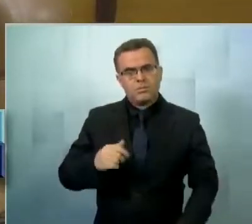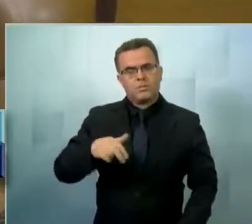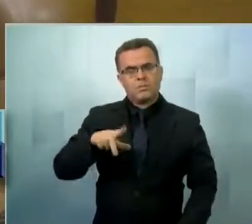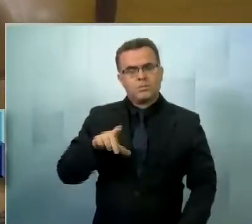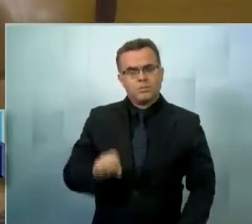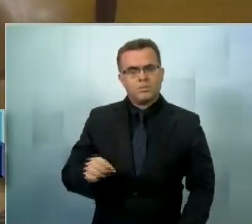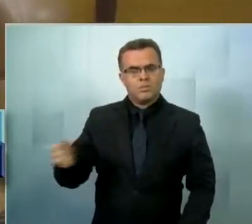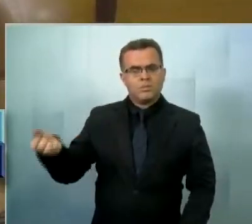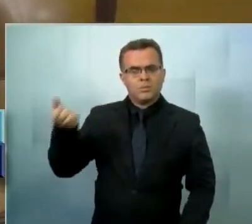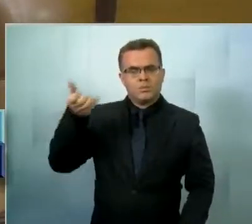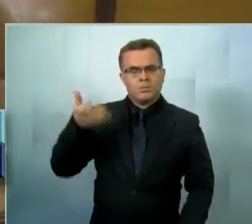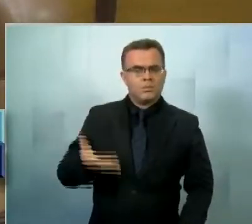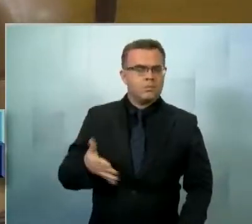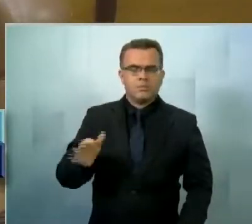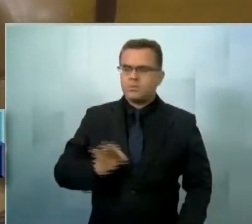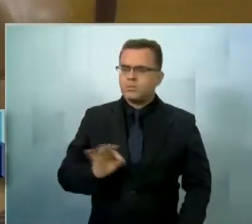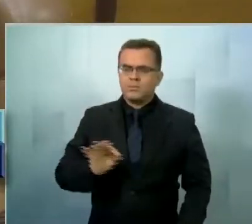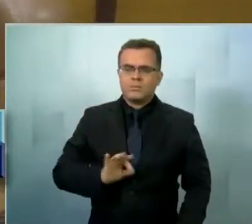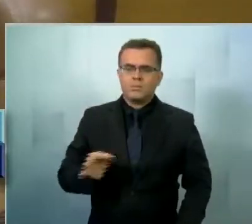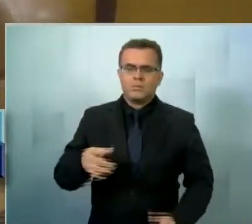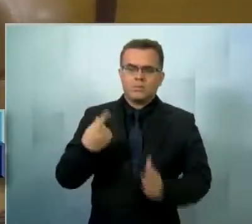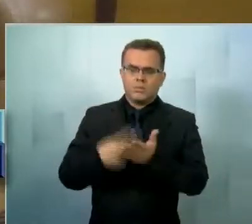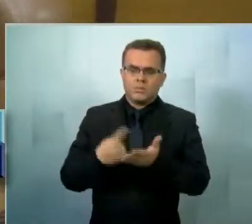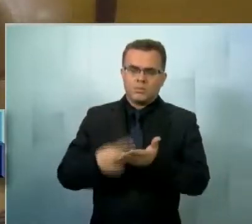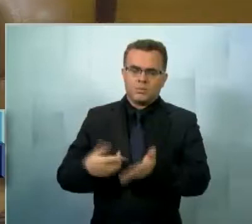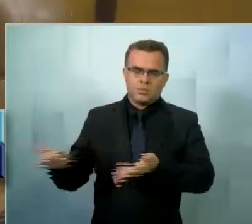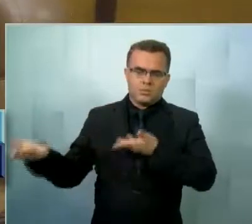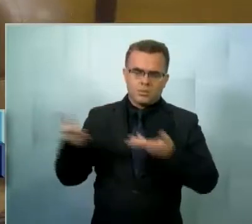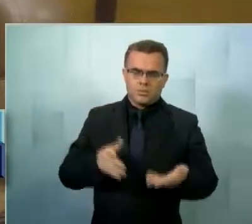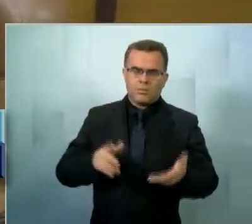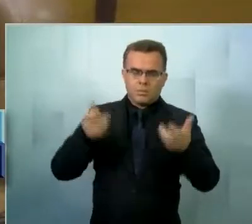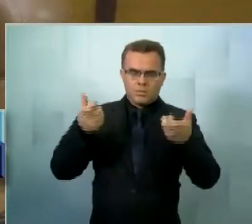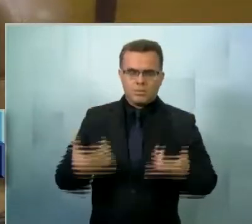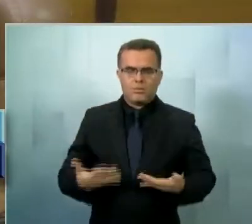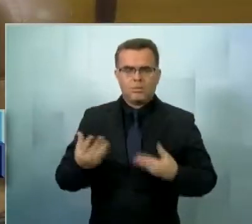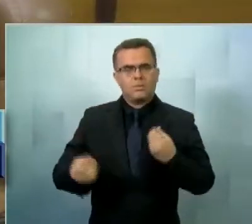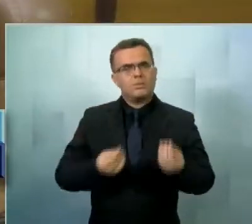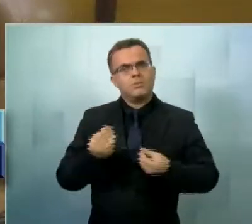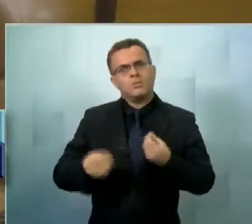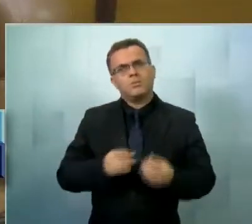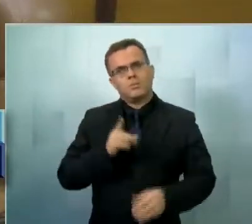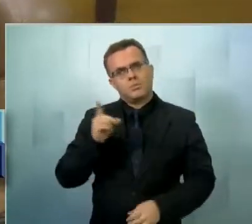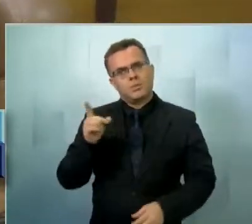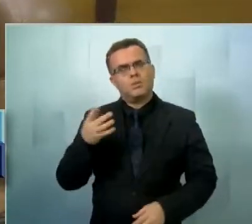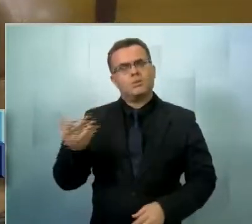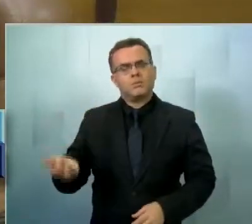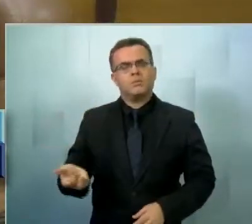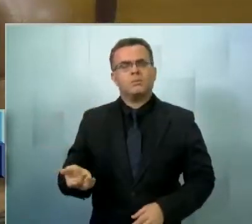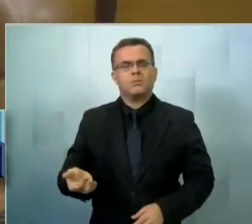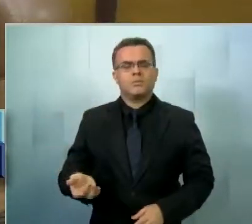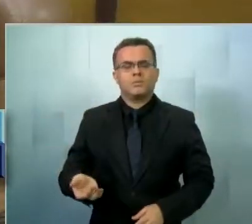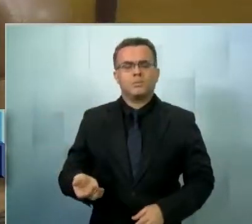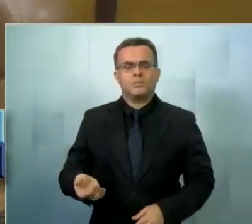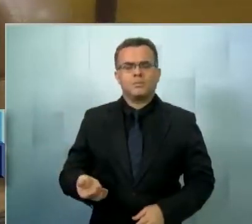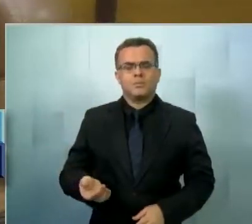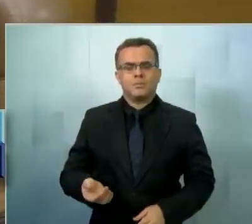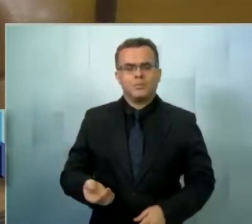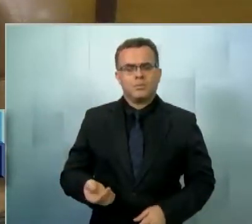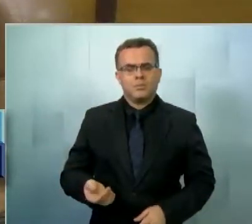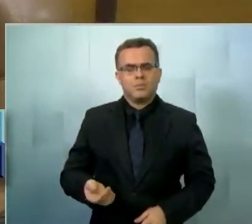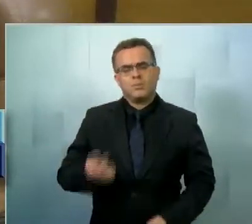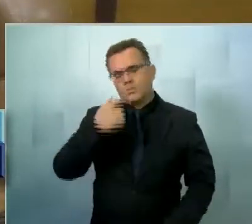foi colocado adiante para que ele venha a esta casa. Então, deputado Geórgio,